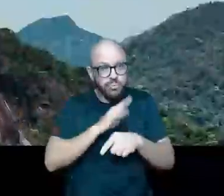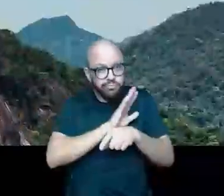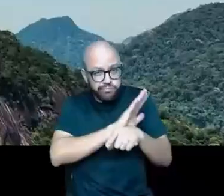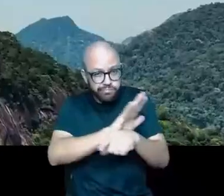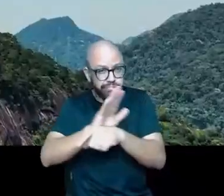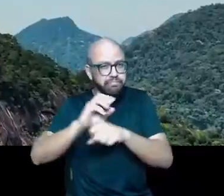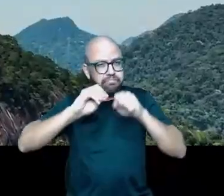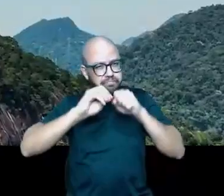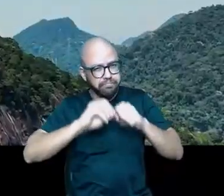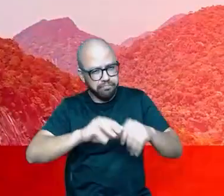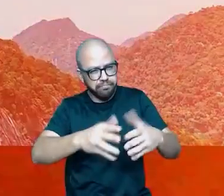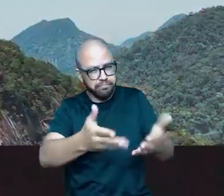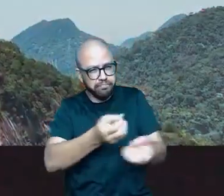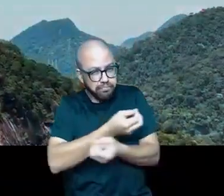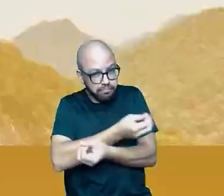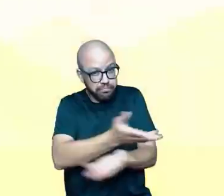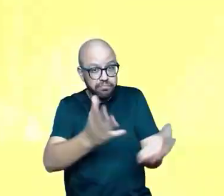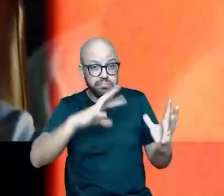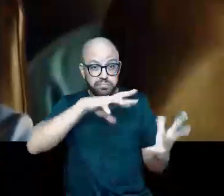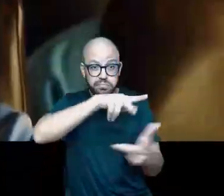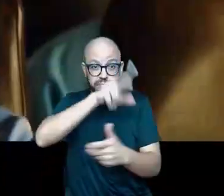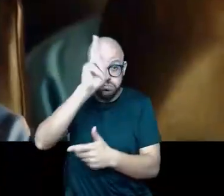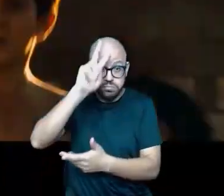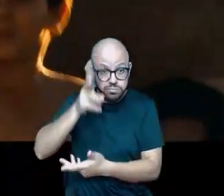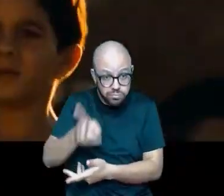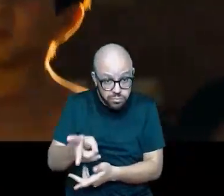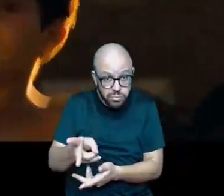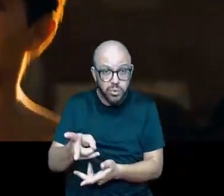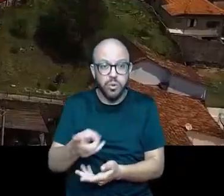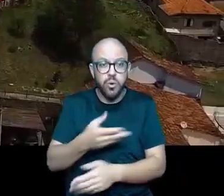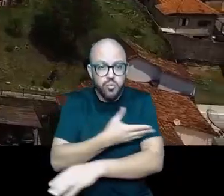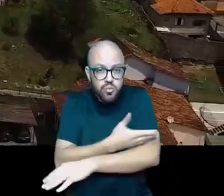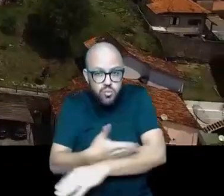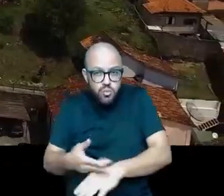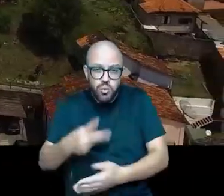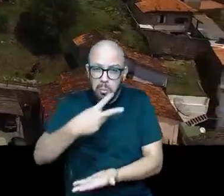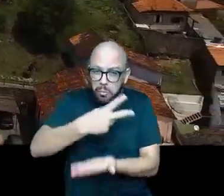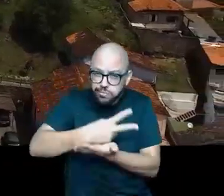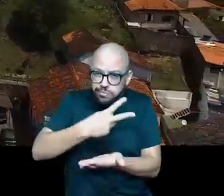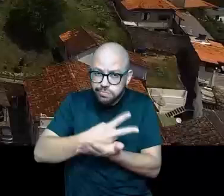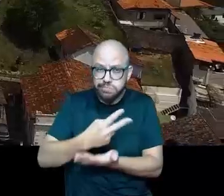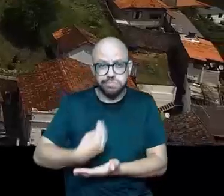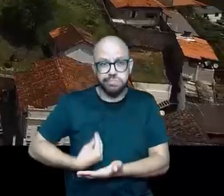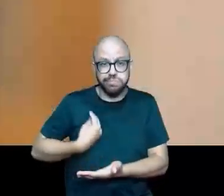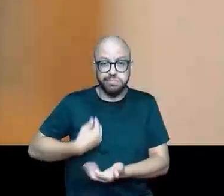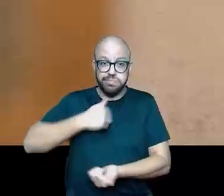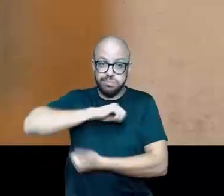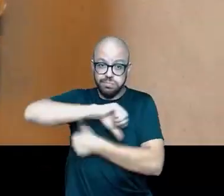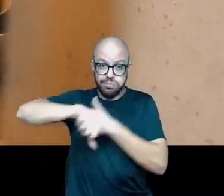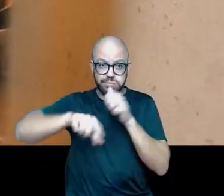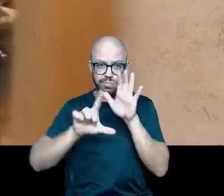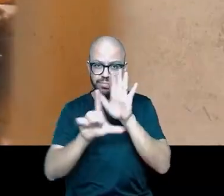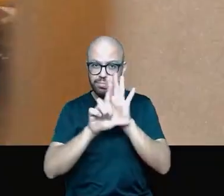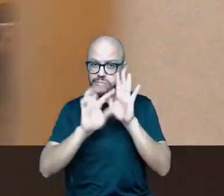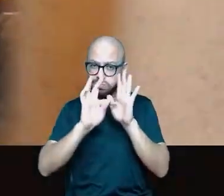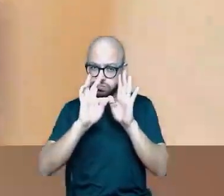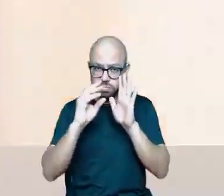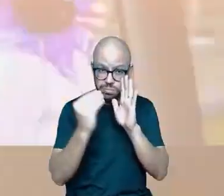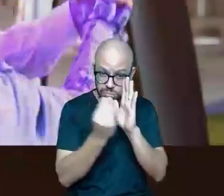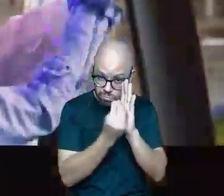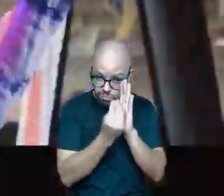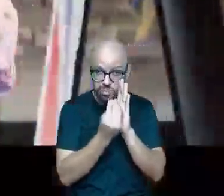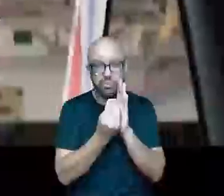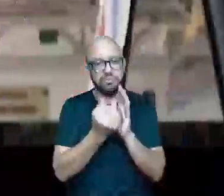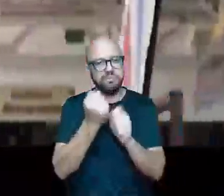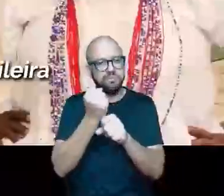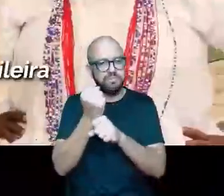inviáveis, ganhassem o mundo. Revelou histórias, preservou tradições e transformou vidas.